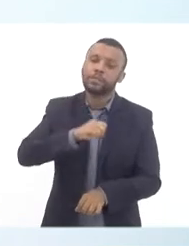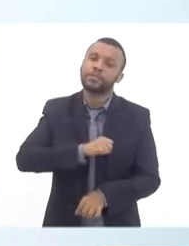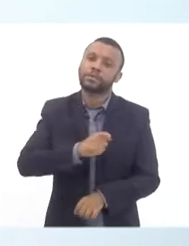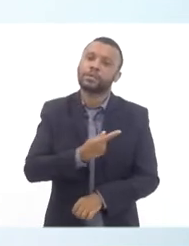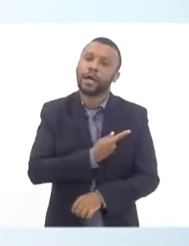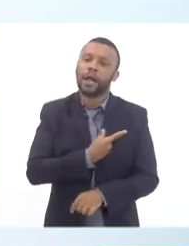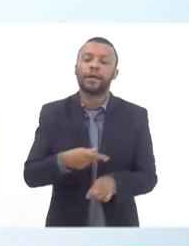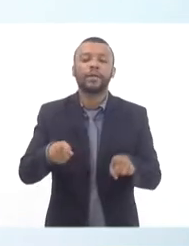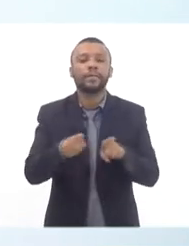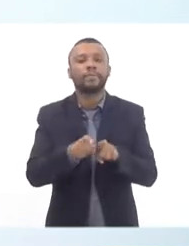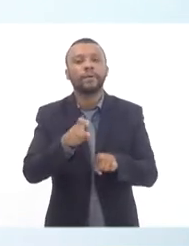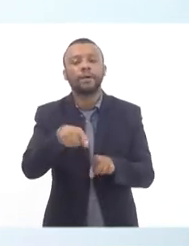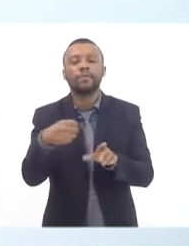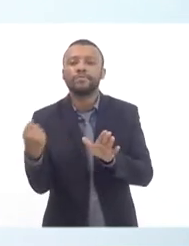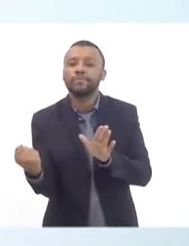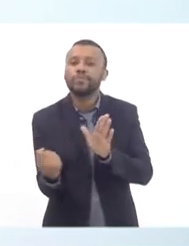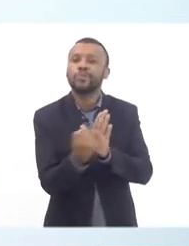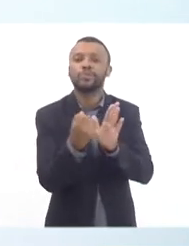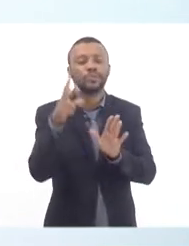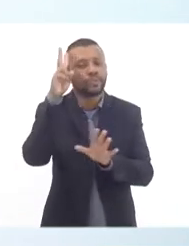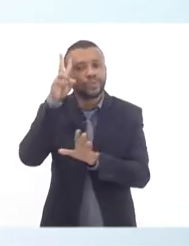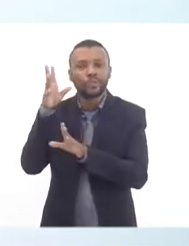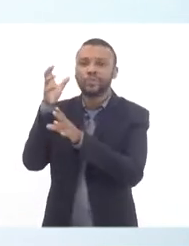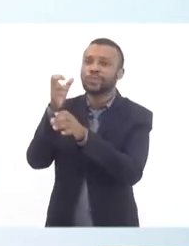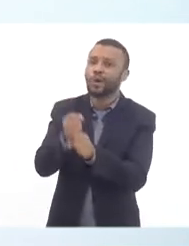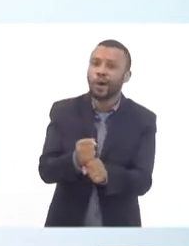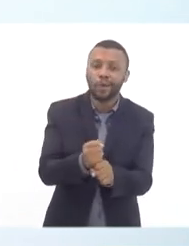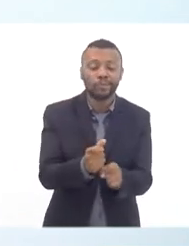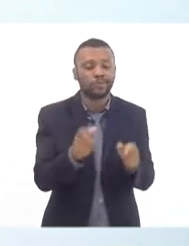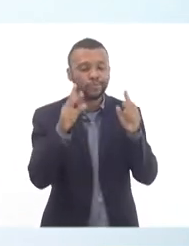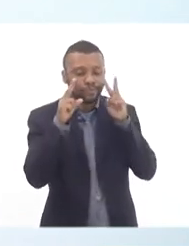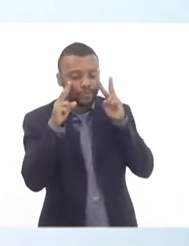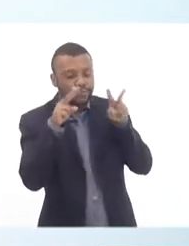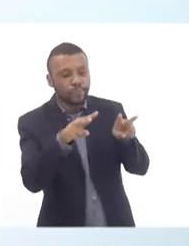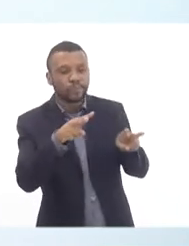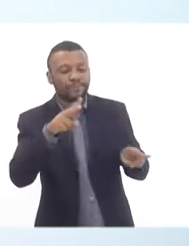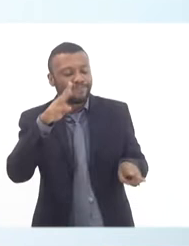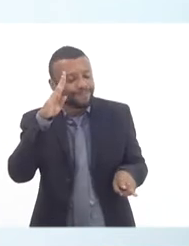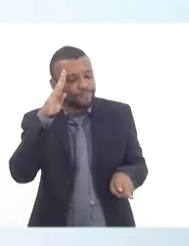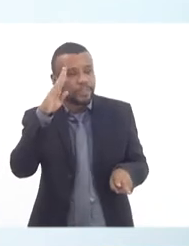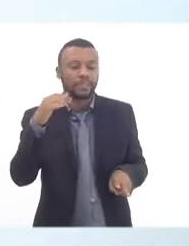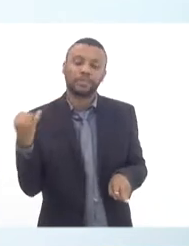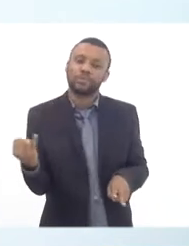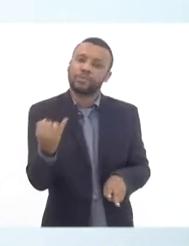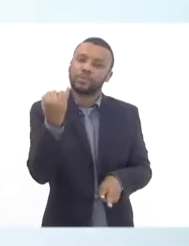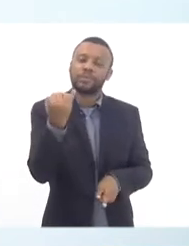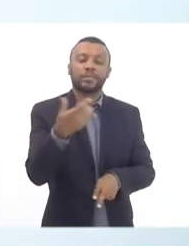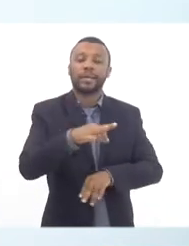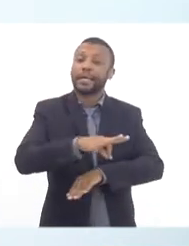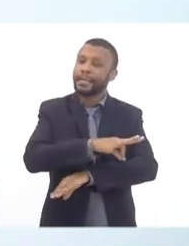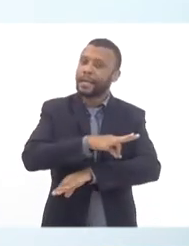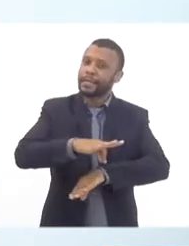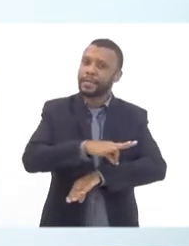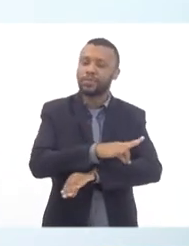histórico localizado no segundo distrito da cidade, considerado um importante exemplar da arquitetura rural brasileira, tombado